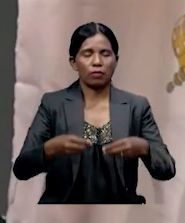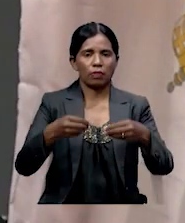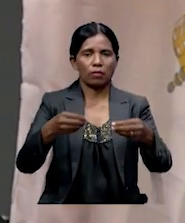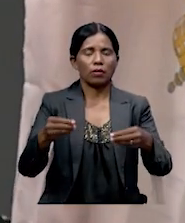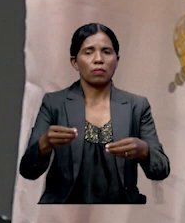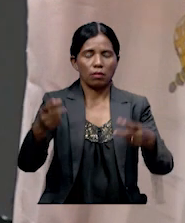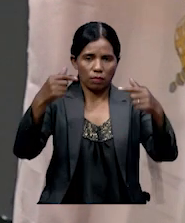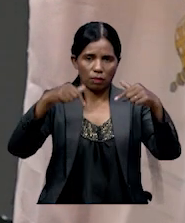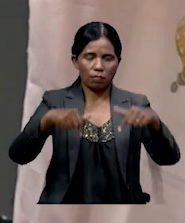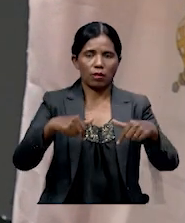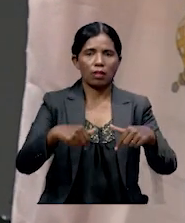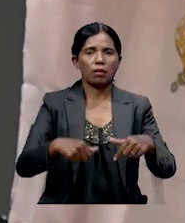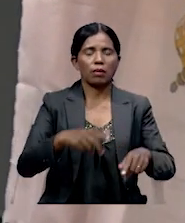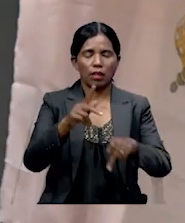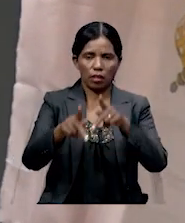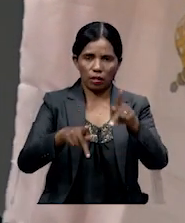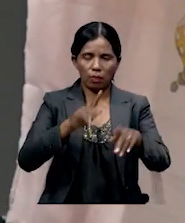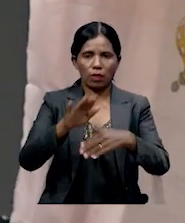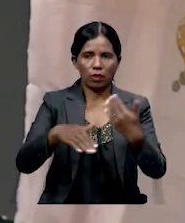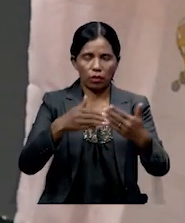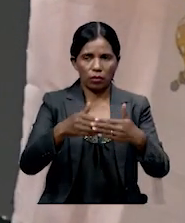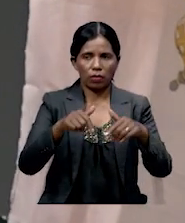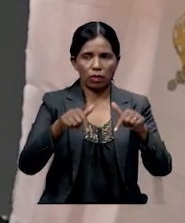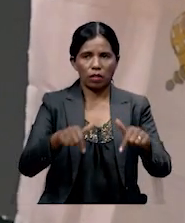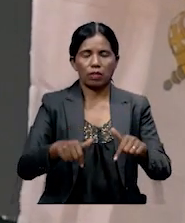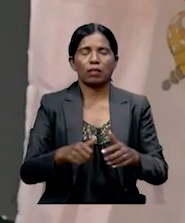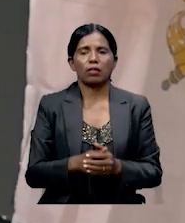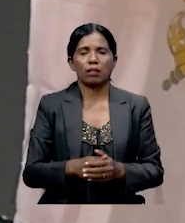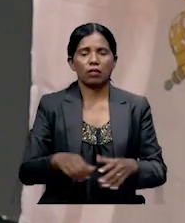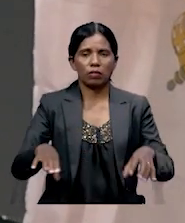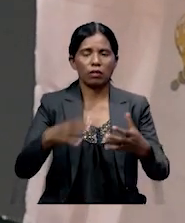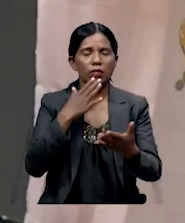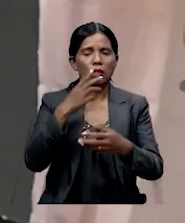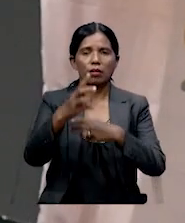outros encontros, também um Congresso Mundial